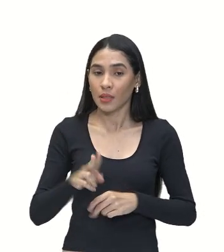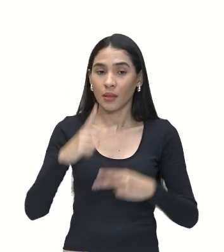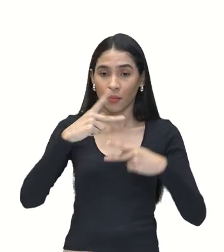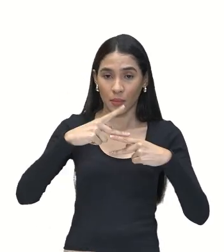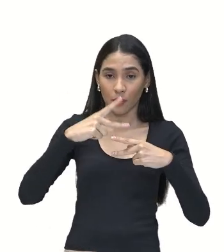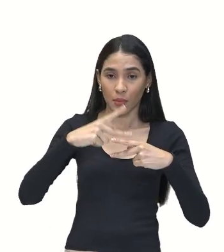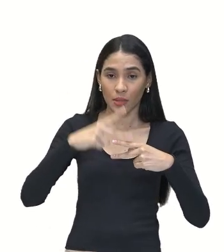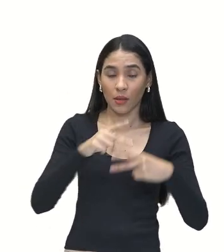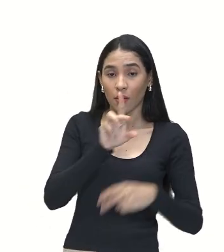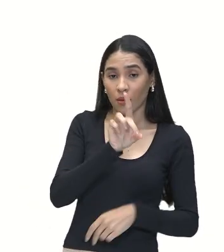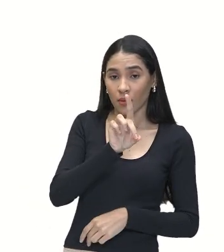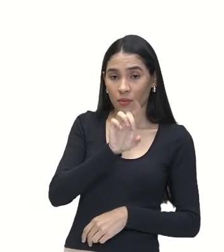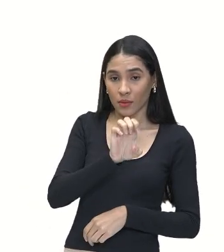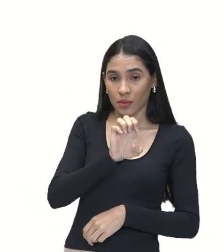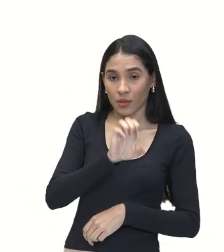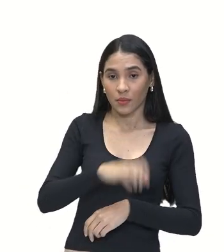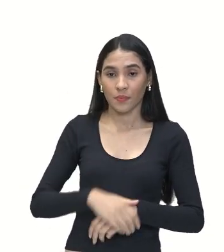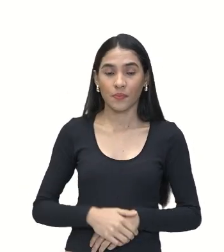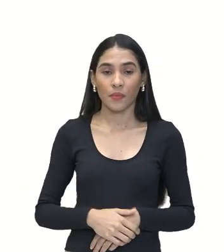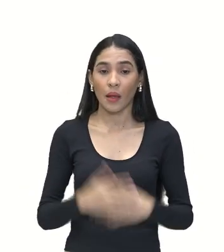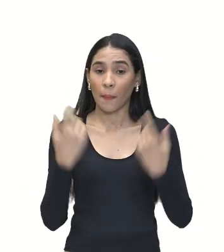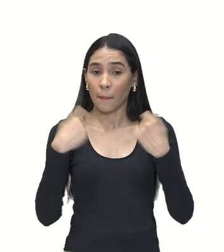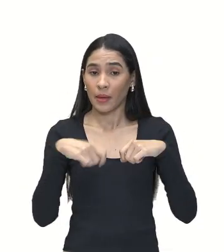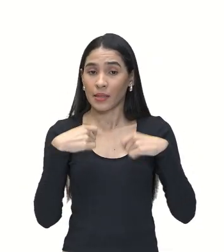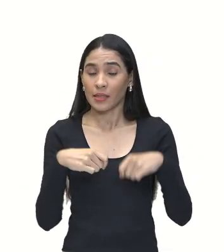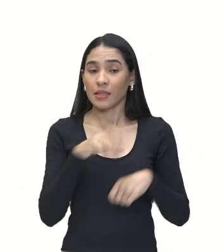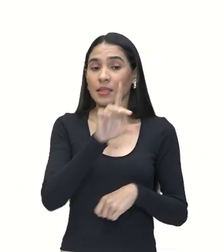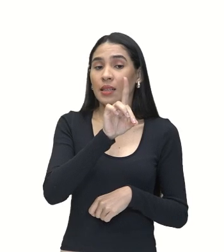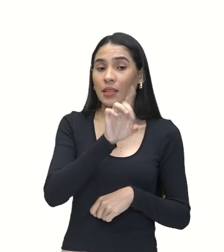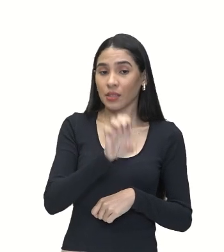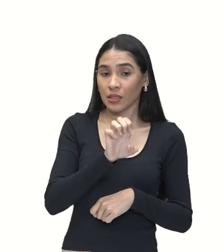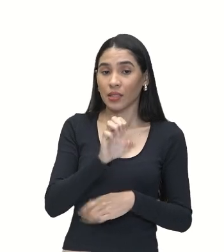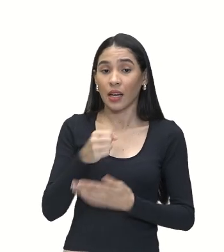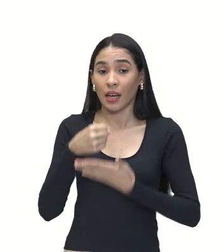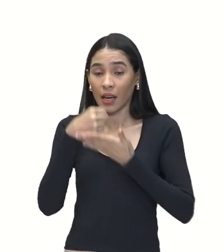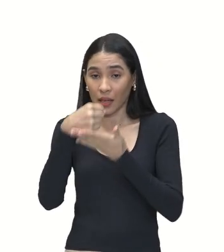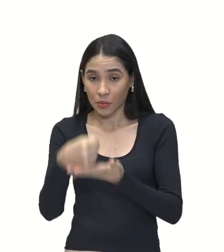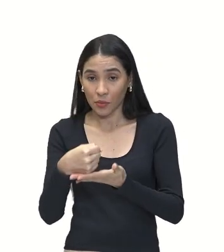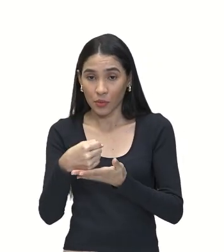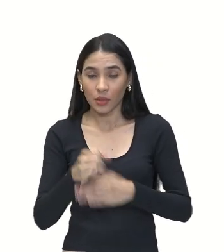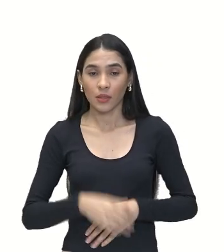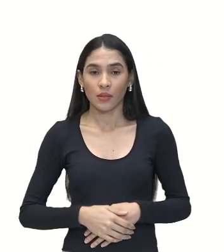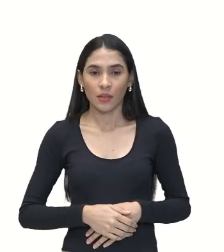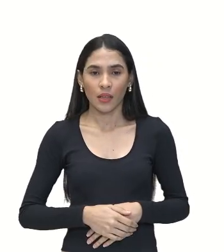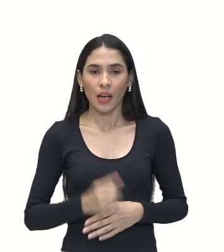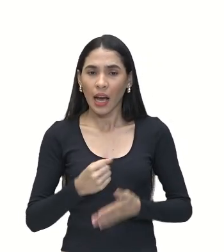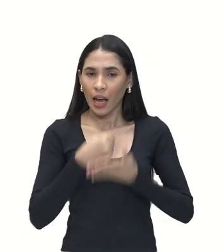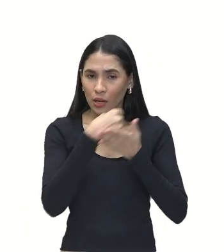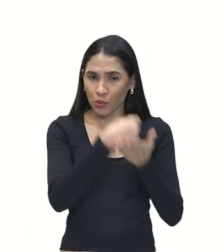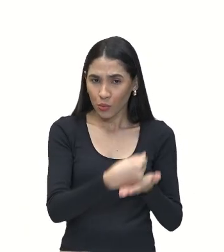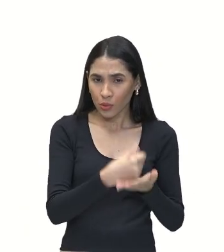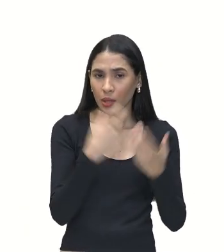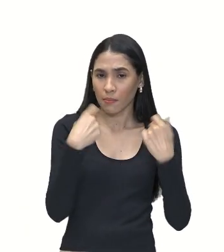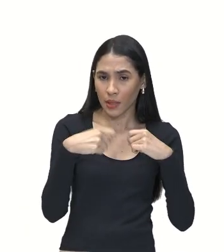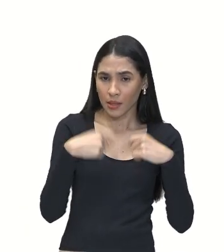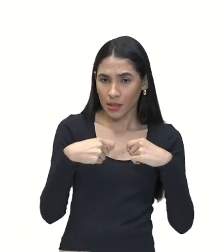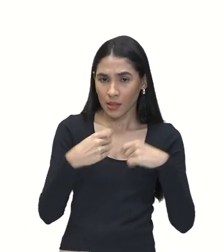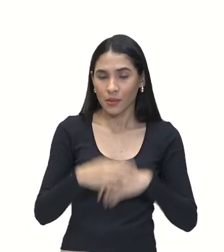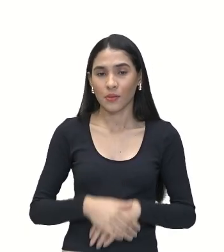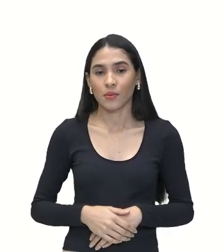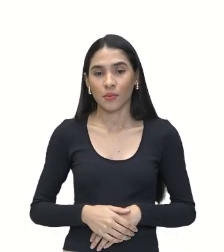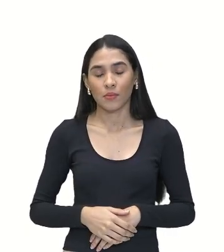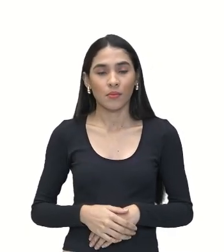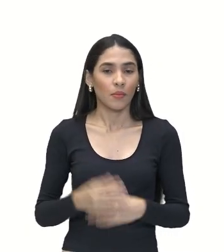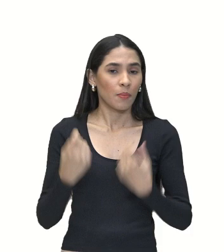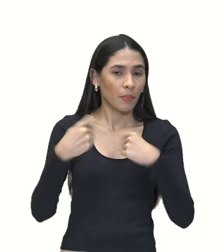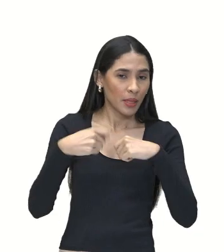preposição de, ok? Precisar de ajuda, preciso de ajuda, preciso de